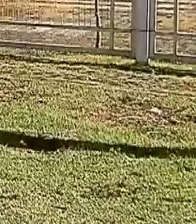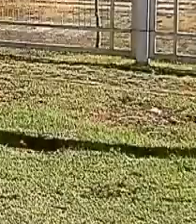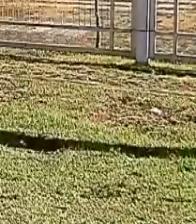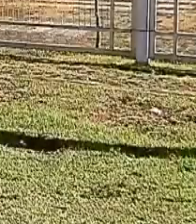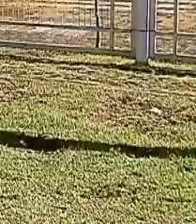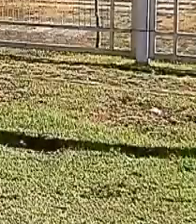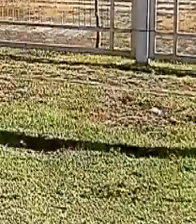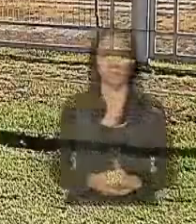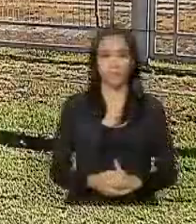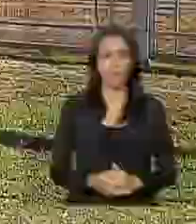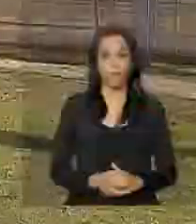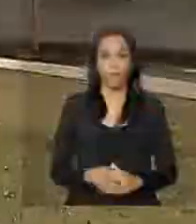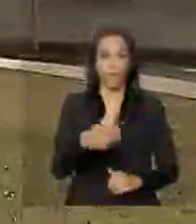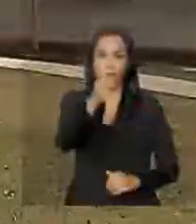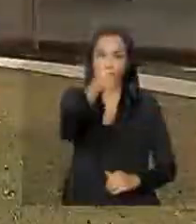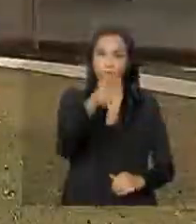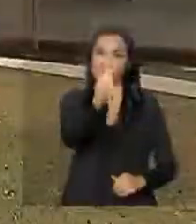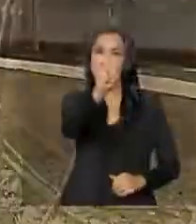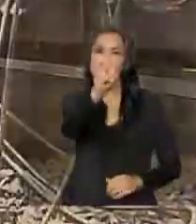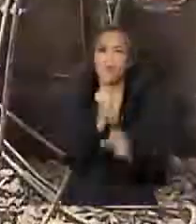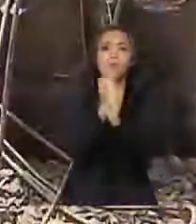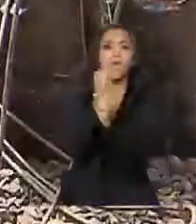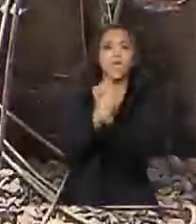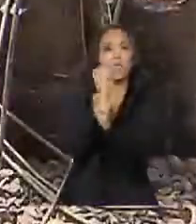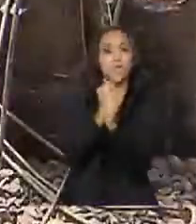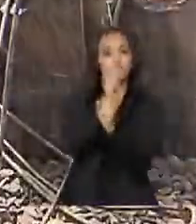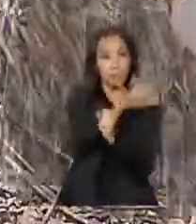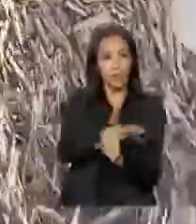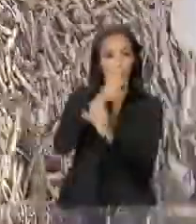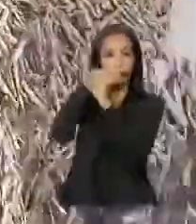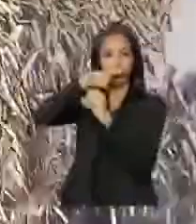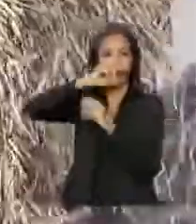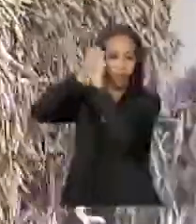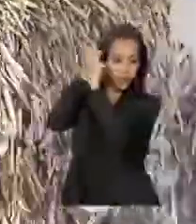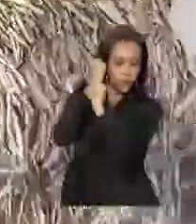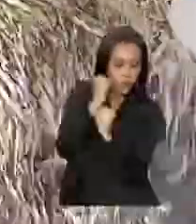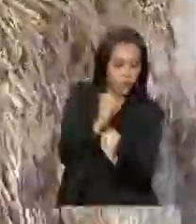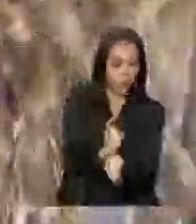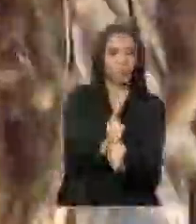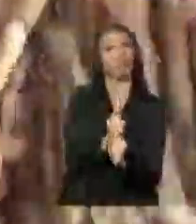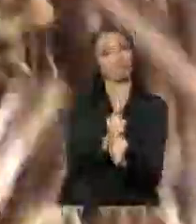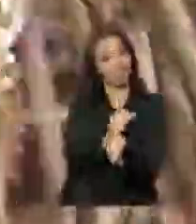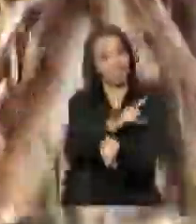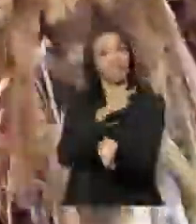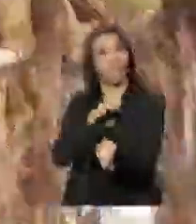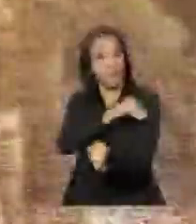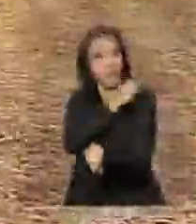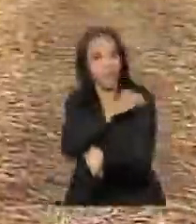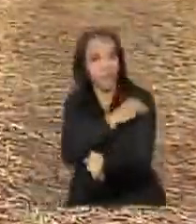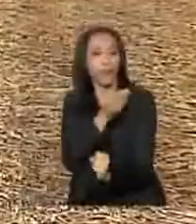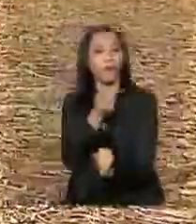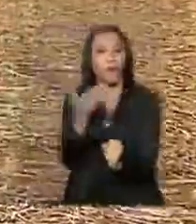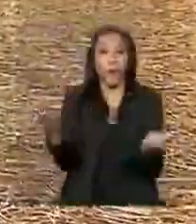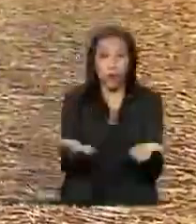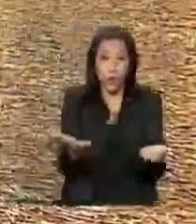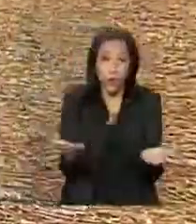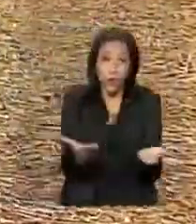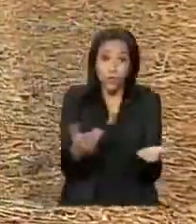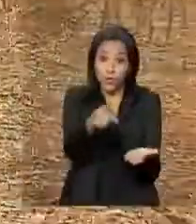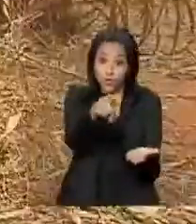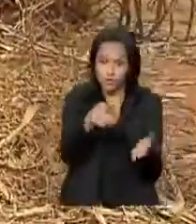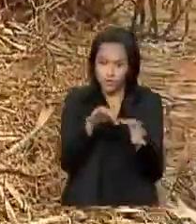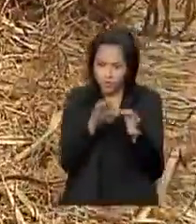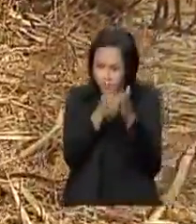São quase 50 anos investindo em cana-de-açúcar para produzir o álcool combustível. Hoje, dos milhões de hectares de